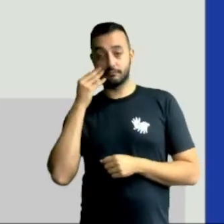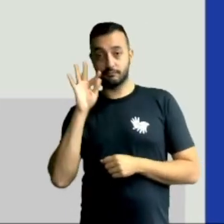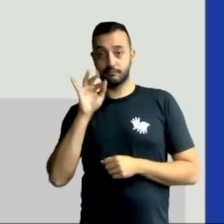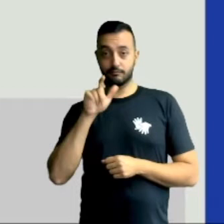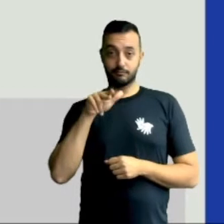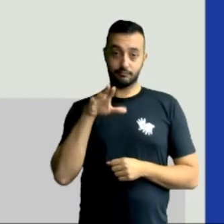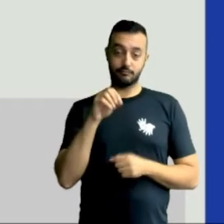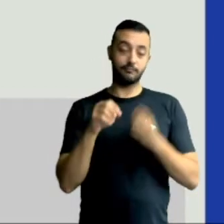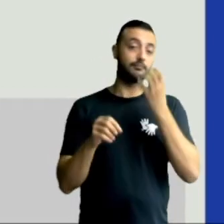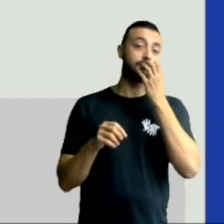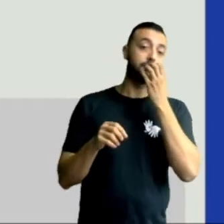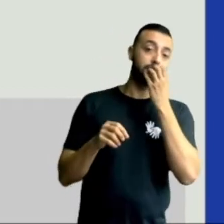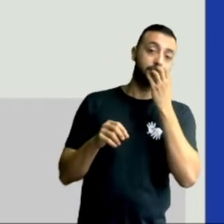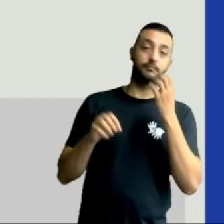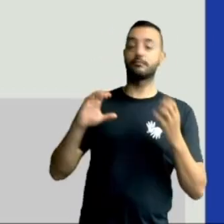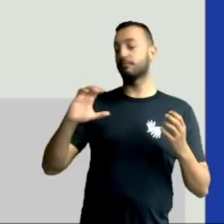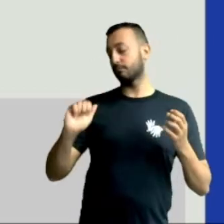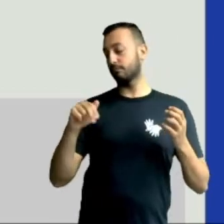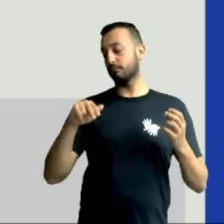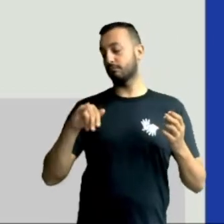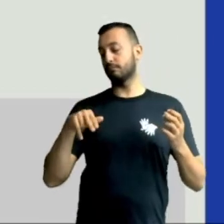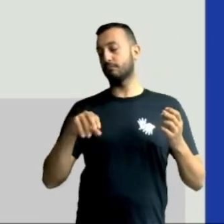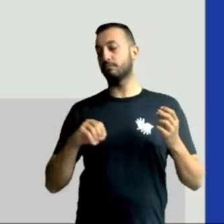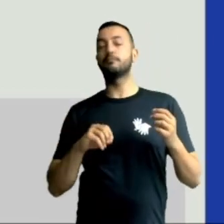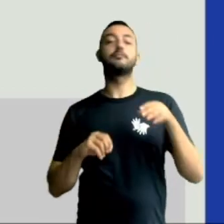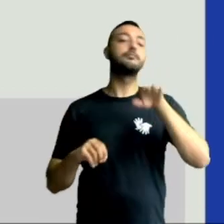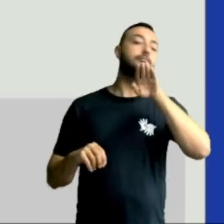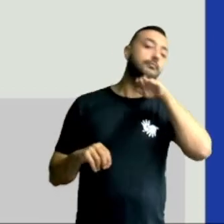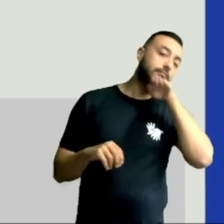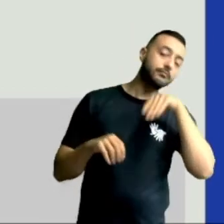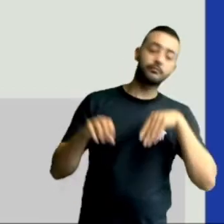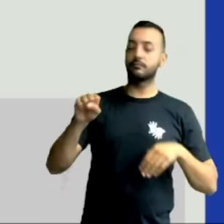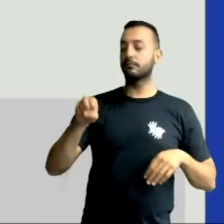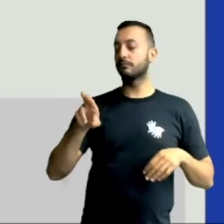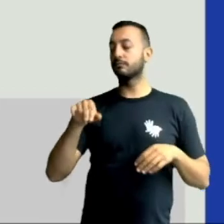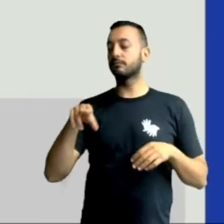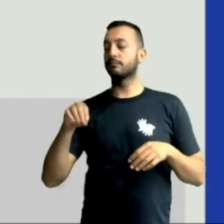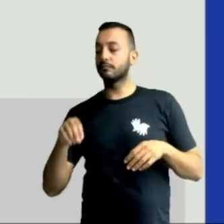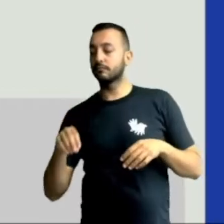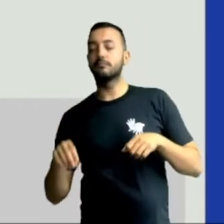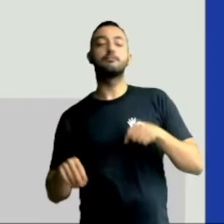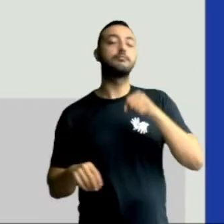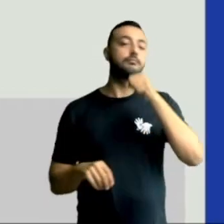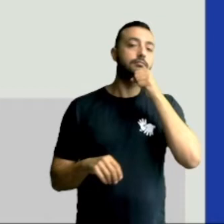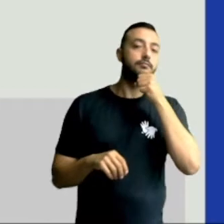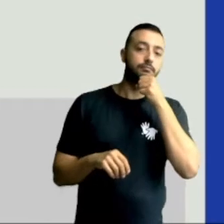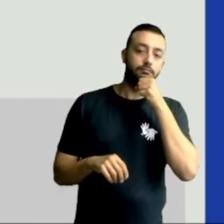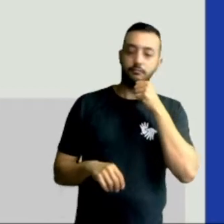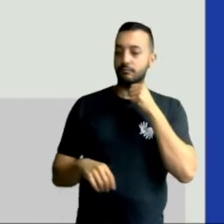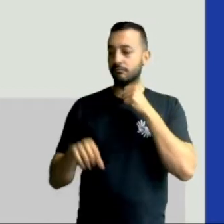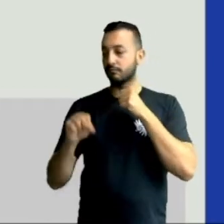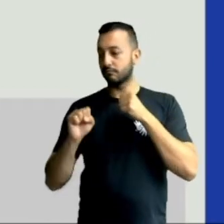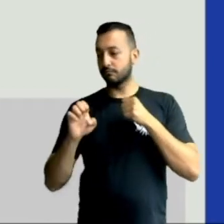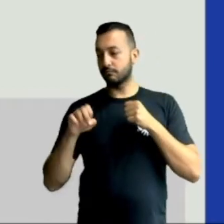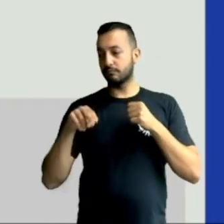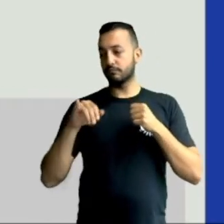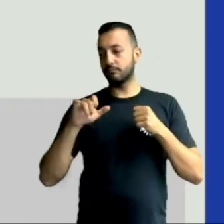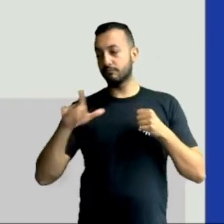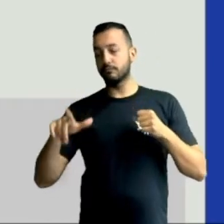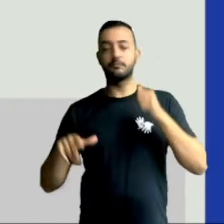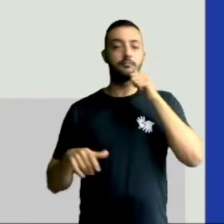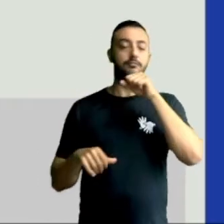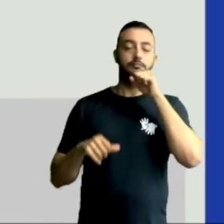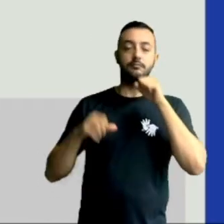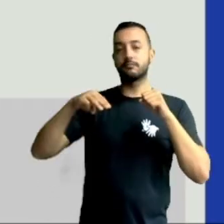De cachorro, canino. De porco, suíno. De velho, senil. de